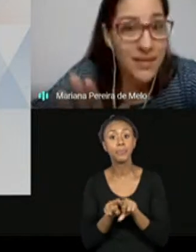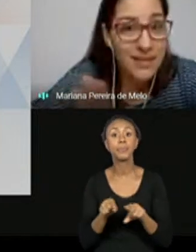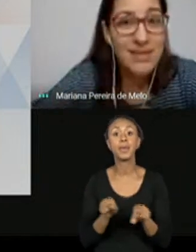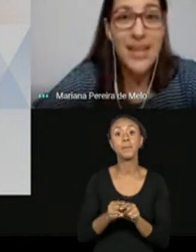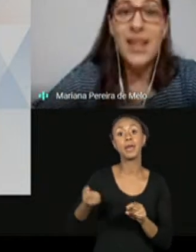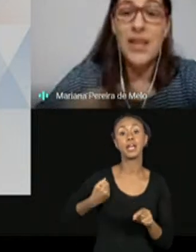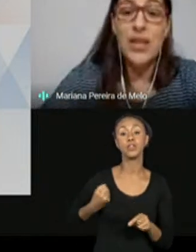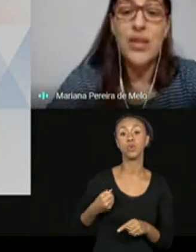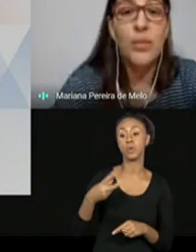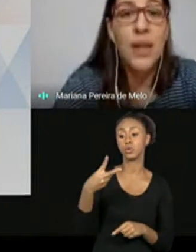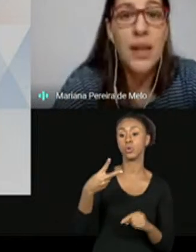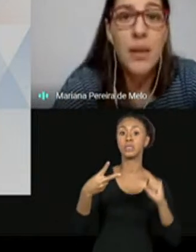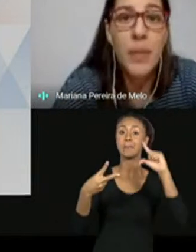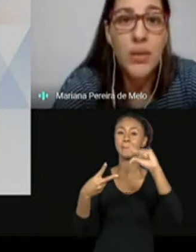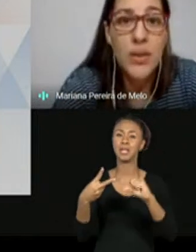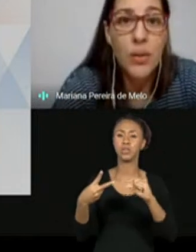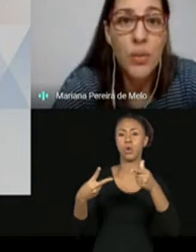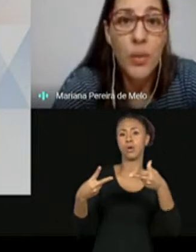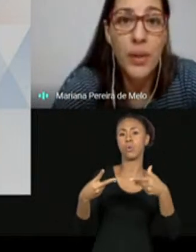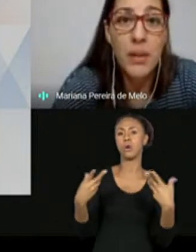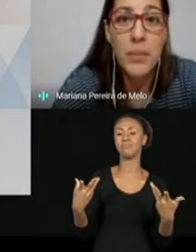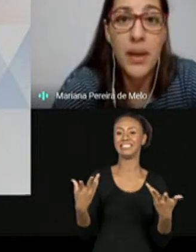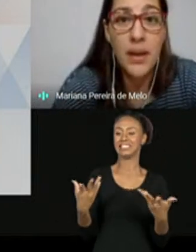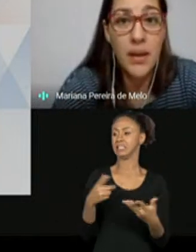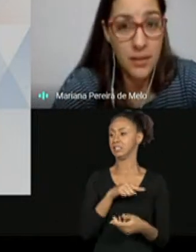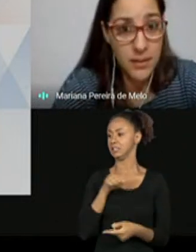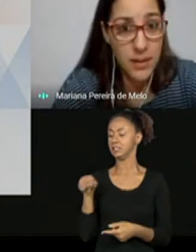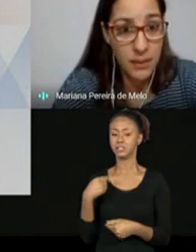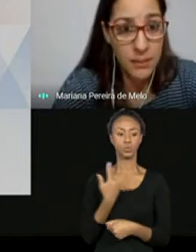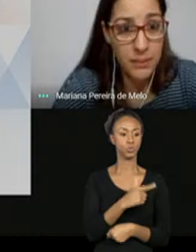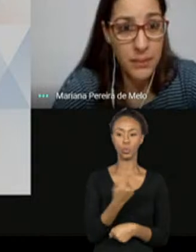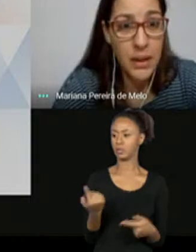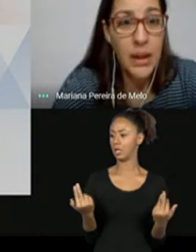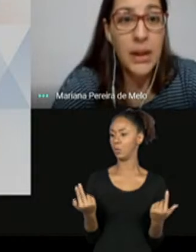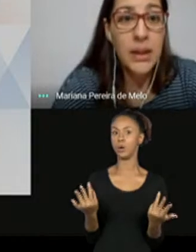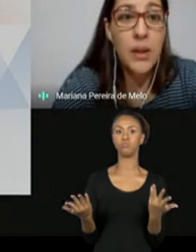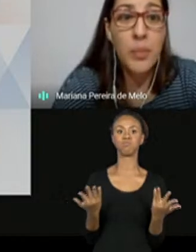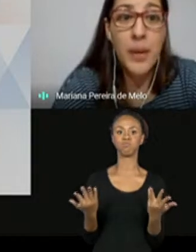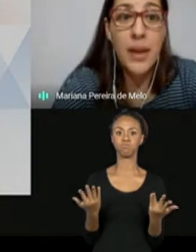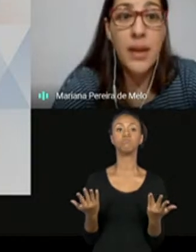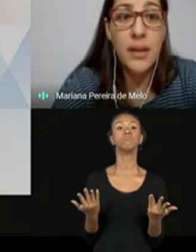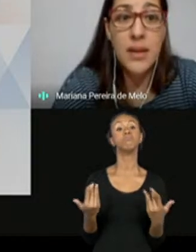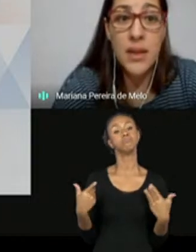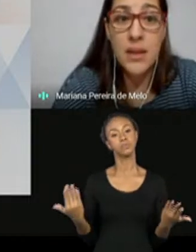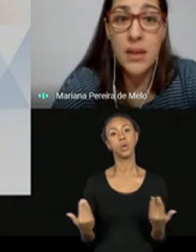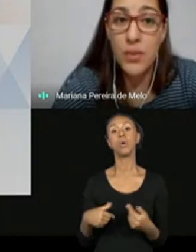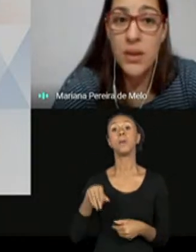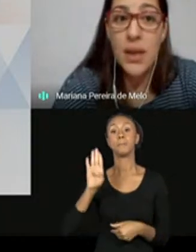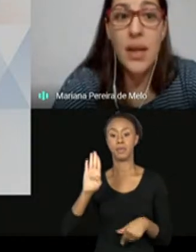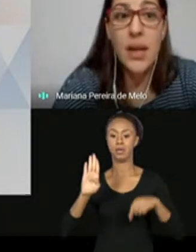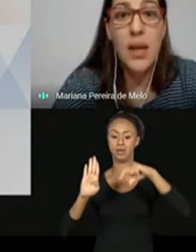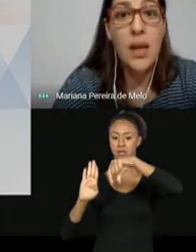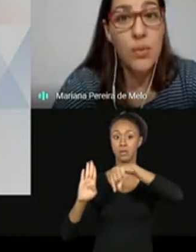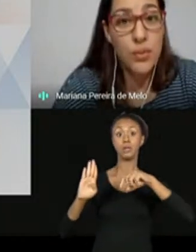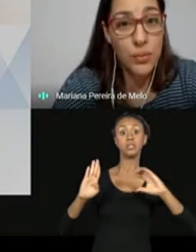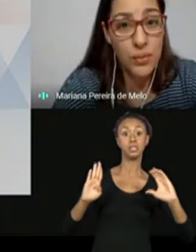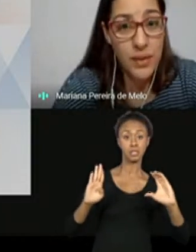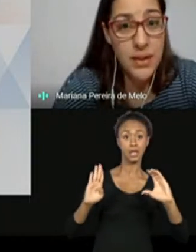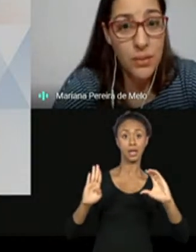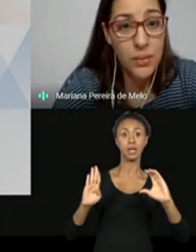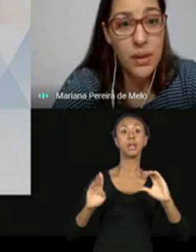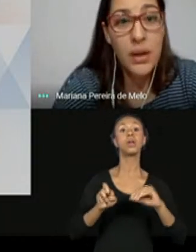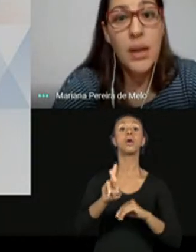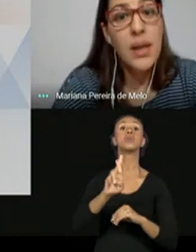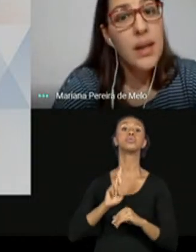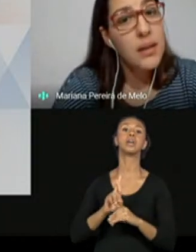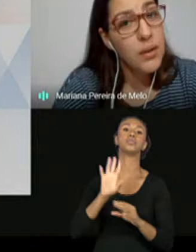Não dá, né? A gente não tem elementos em comum em B e em C. Então, B intersecção C é o conjunto